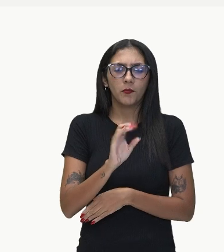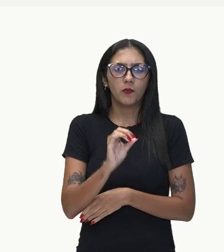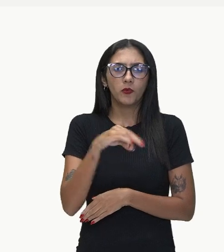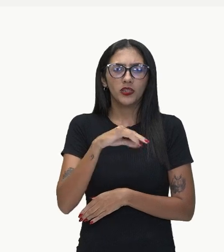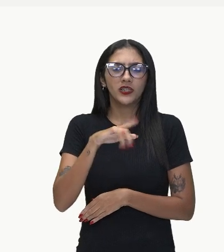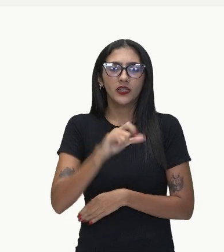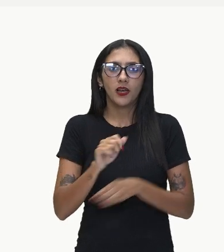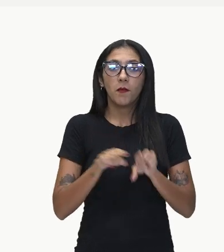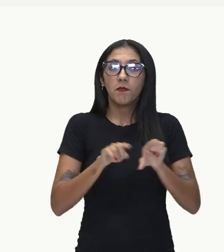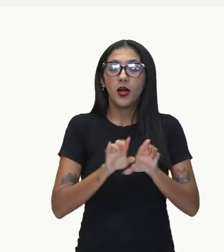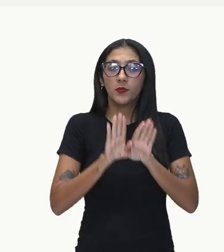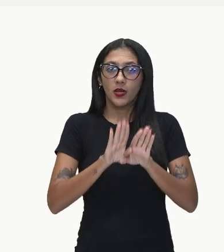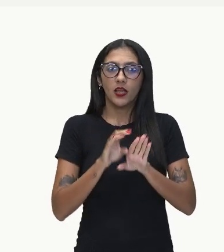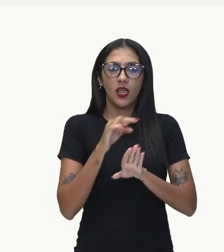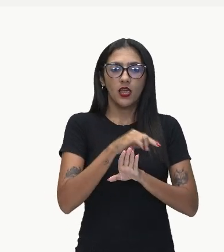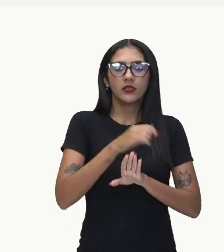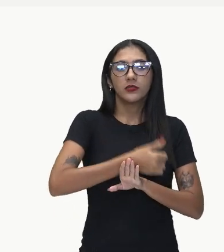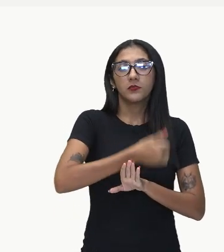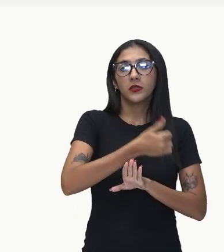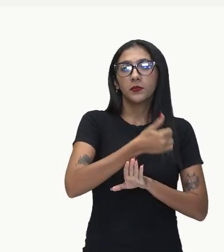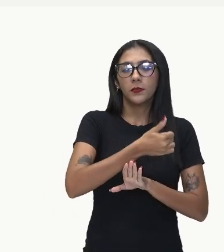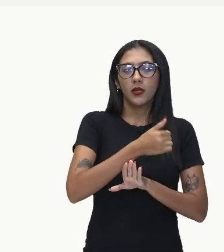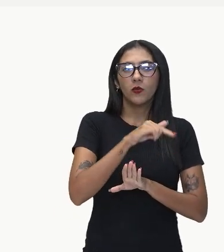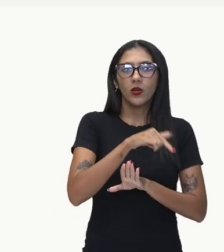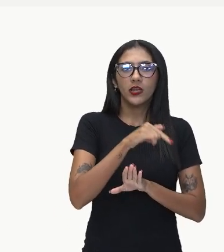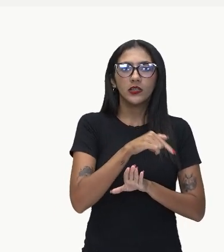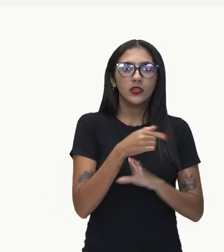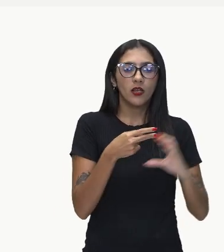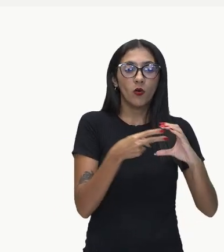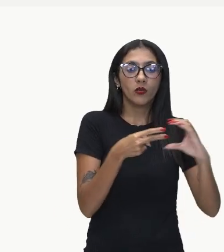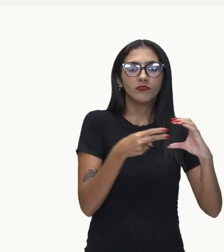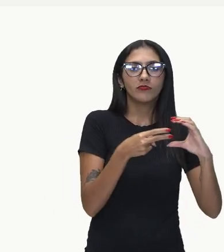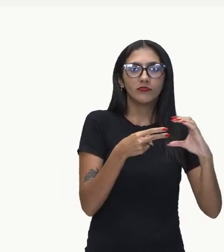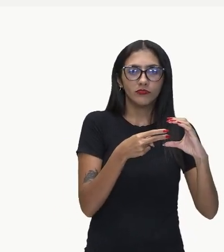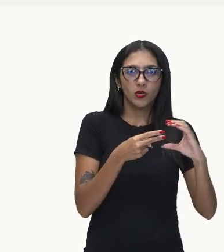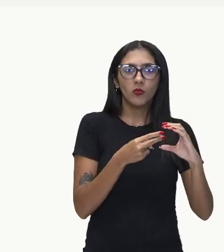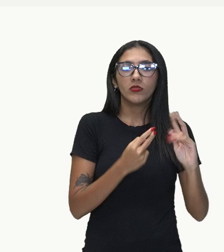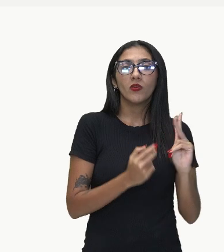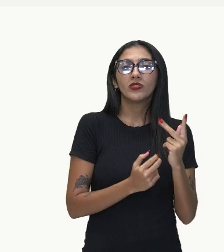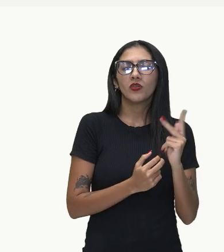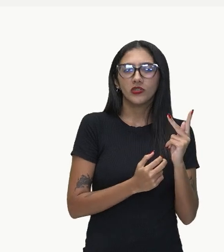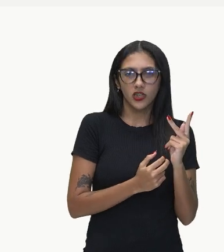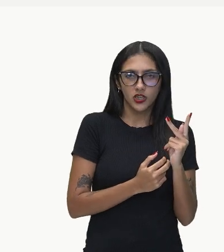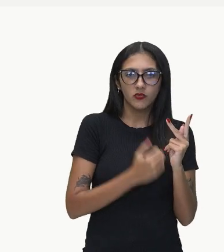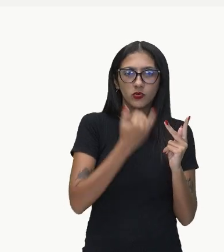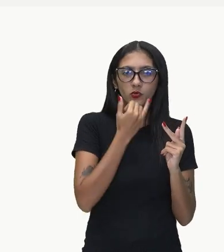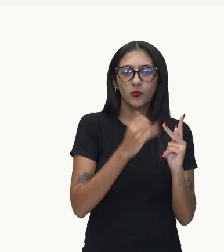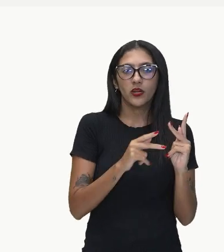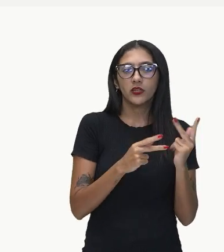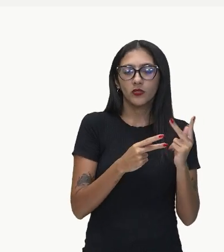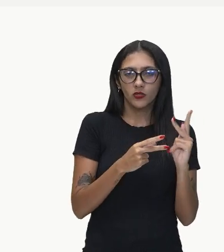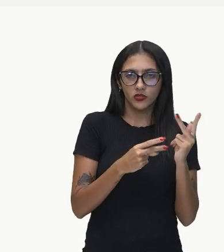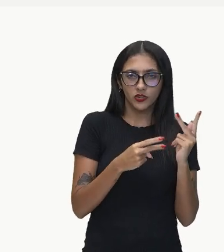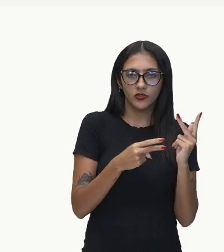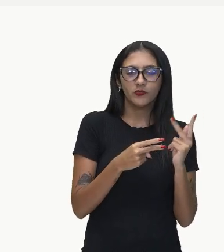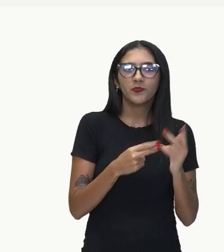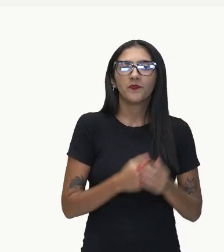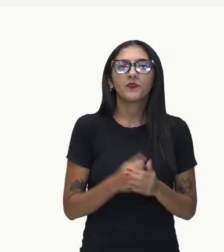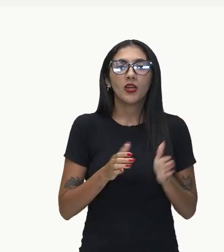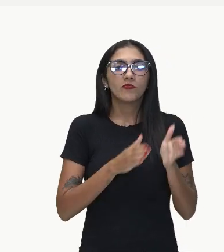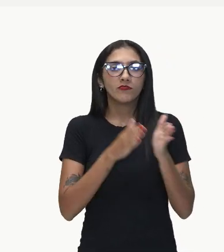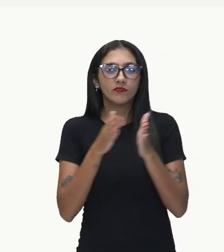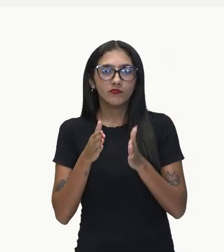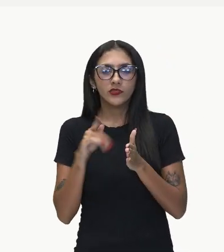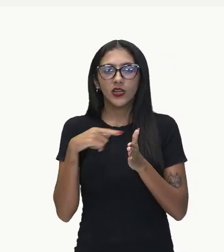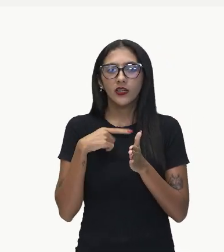tem a carbonila ligada ao hidrogênio e tem, no caso da